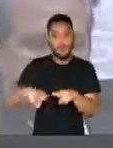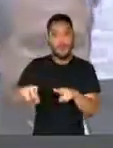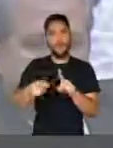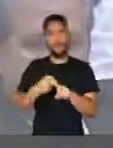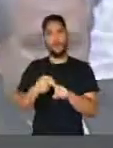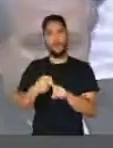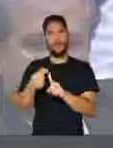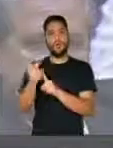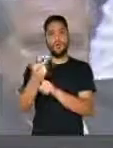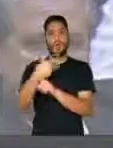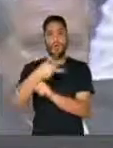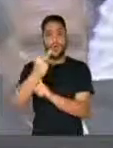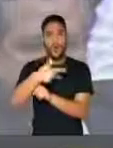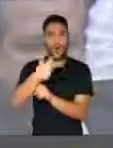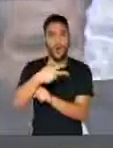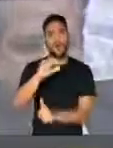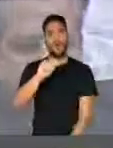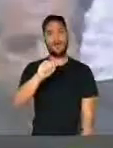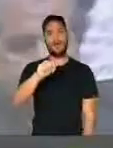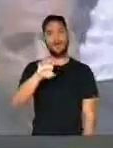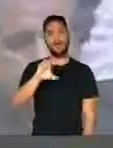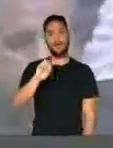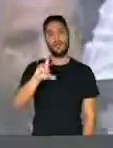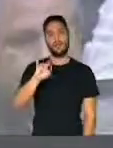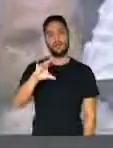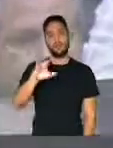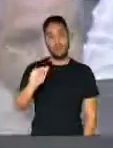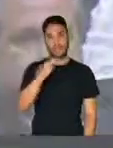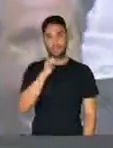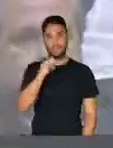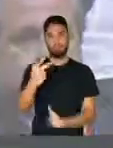as principais obras do estado da Bahia,